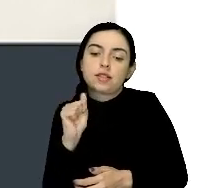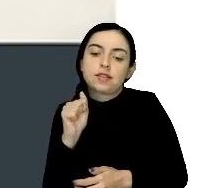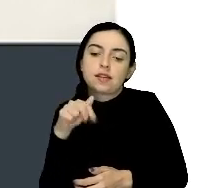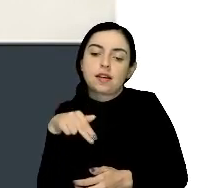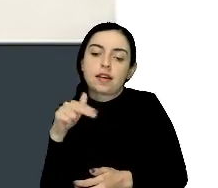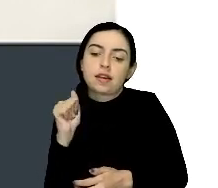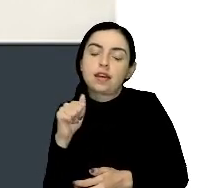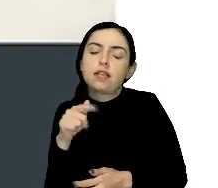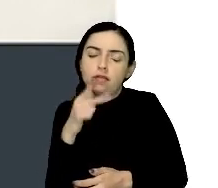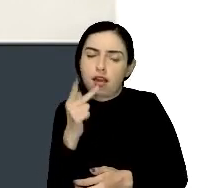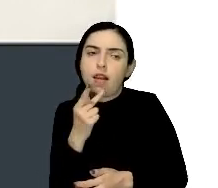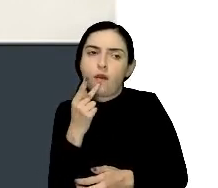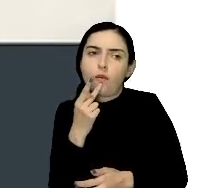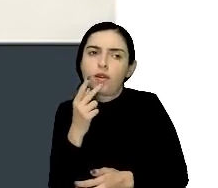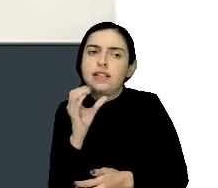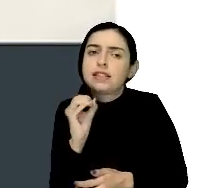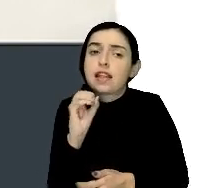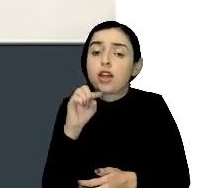ninguém.